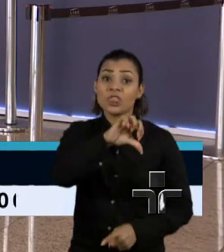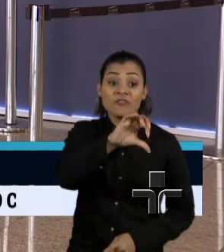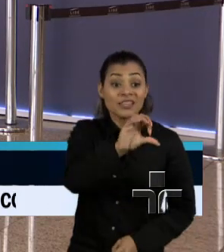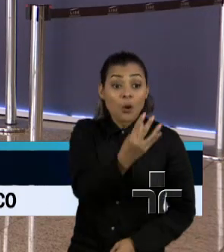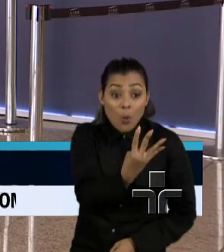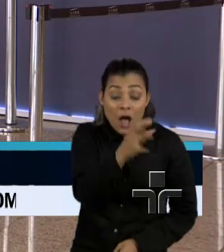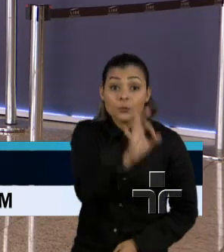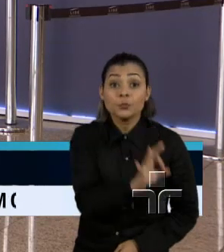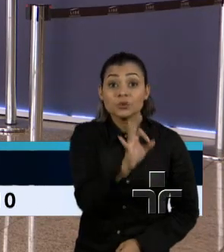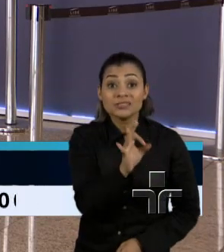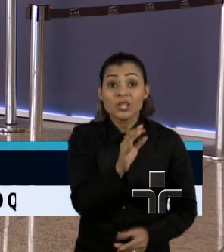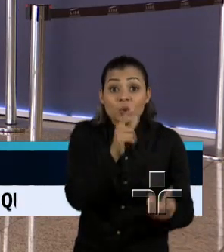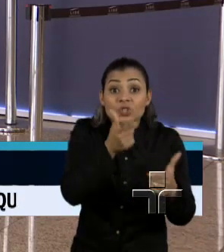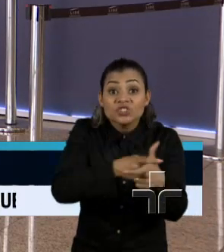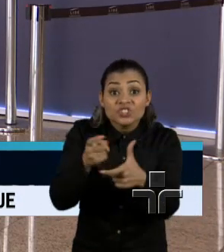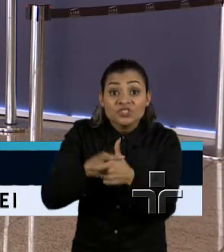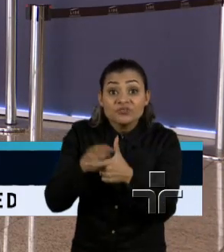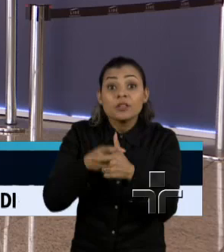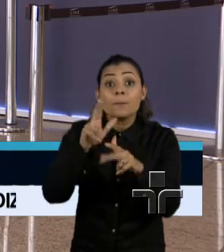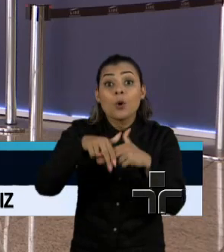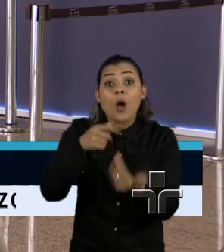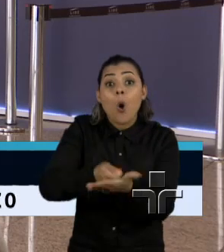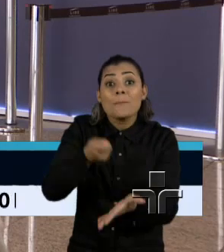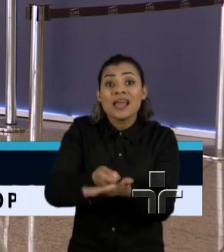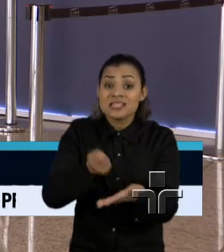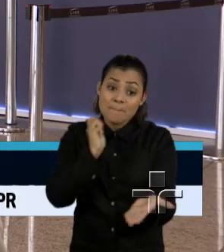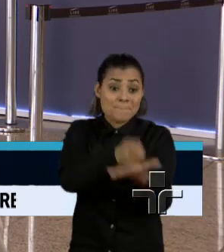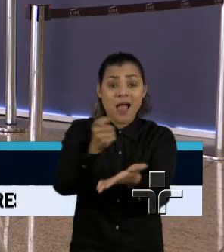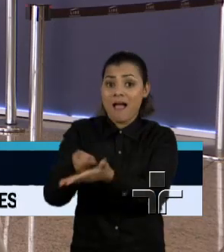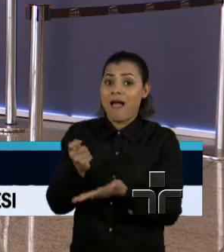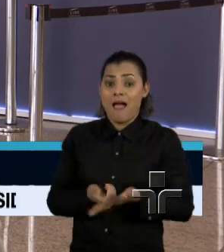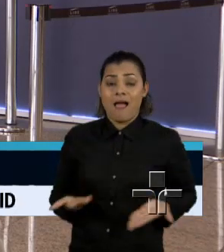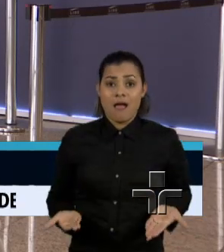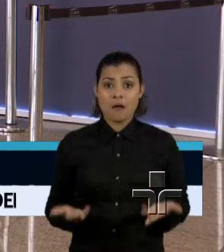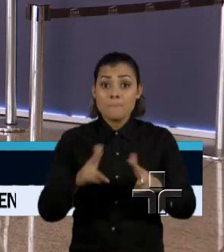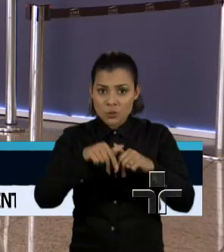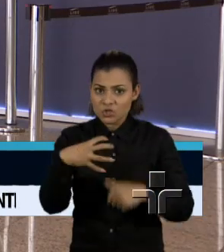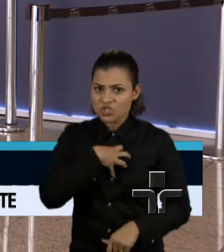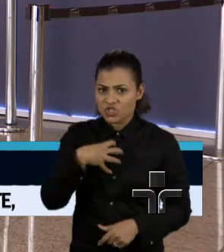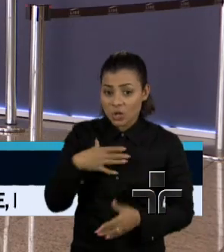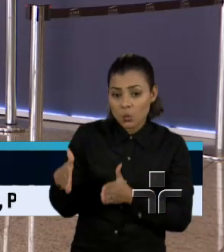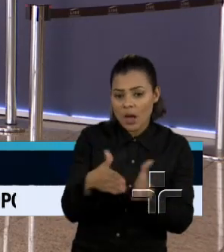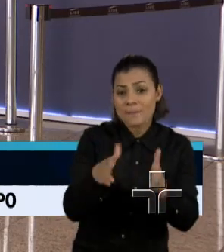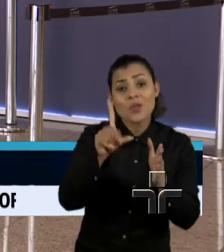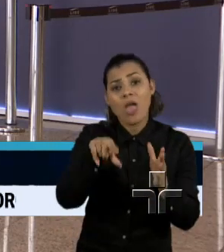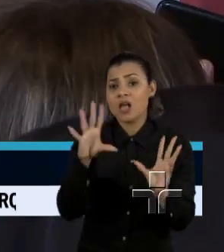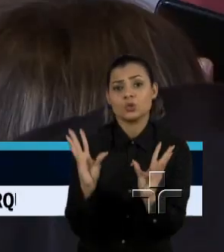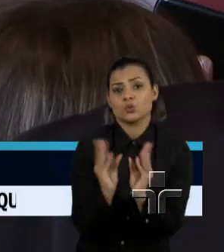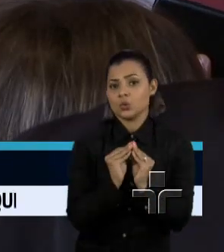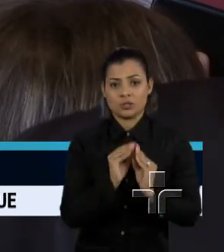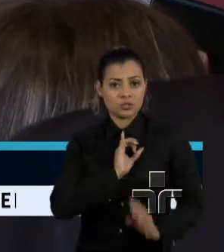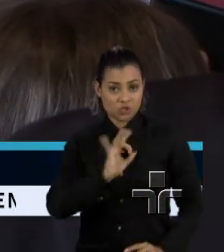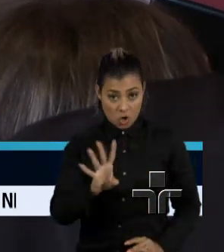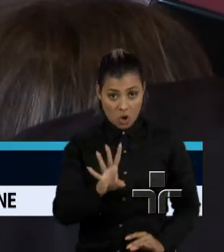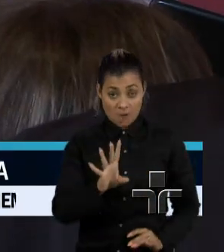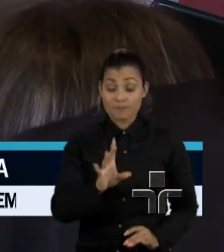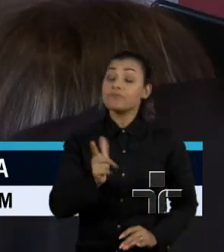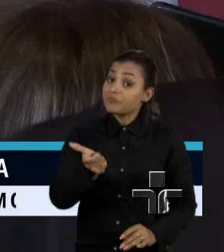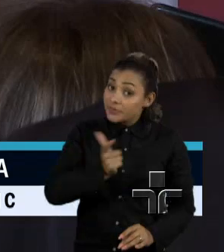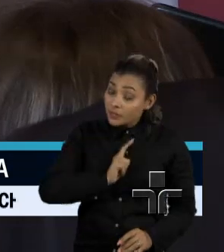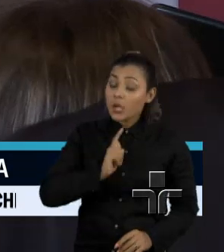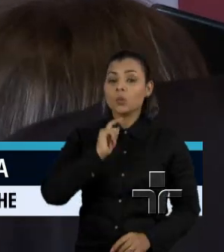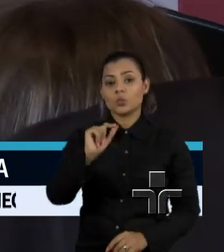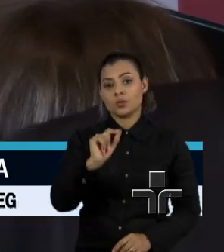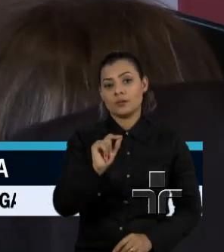das despesas do governo federal são obrigatórias. Na visão dele, o caminho será uma simplificação. Vai gerar